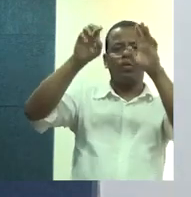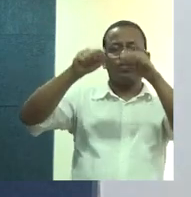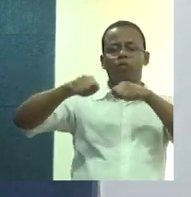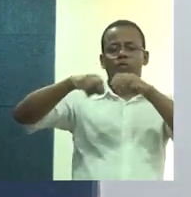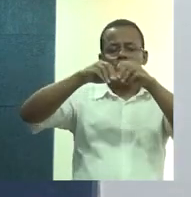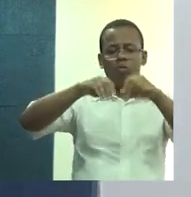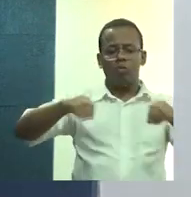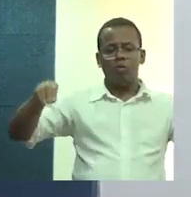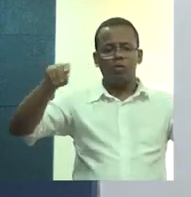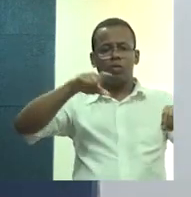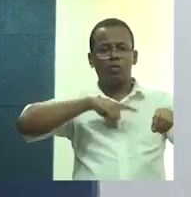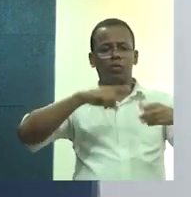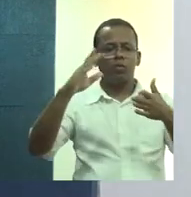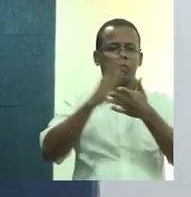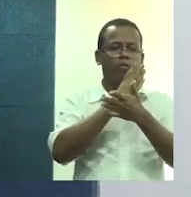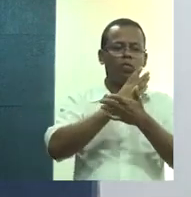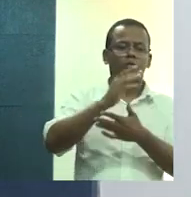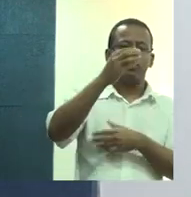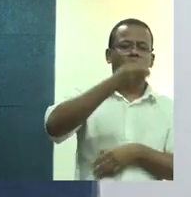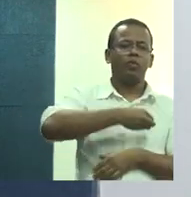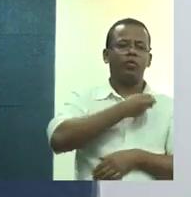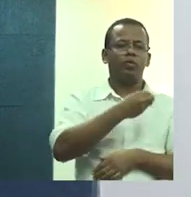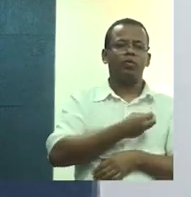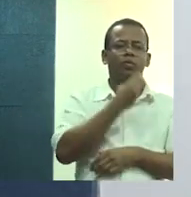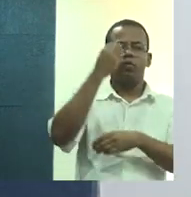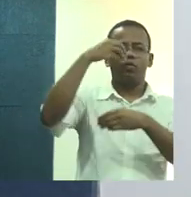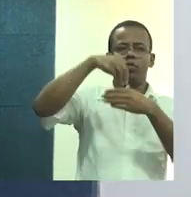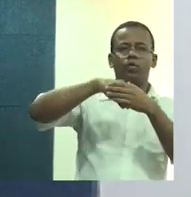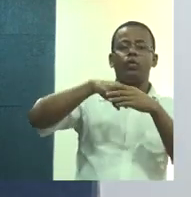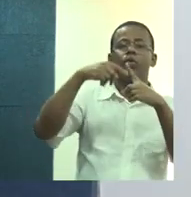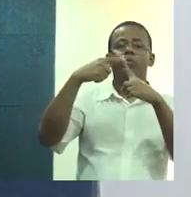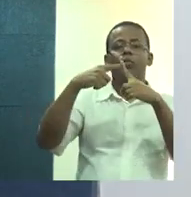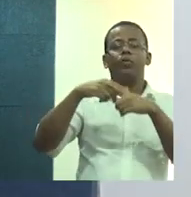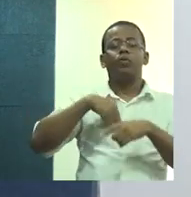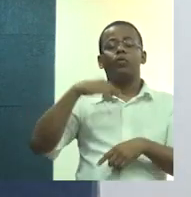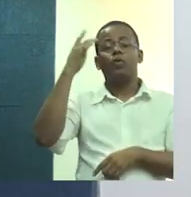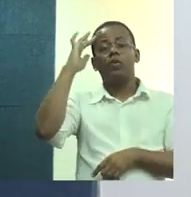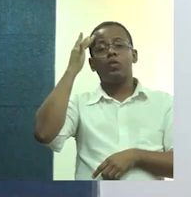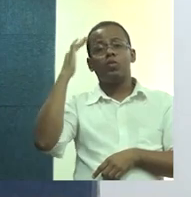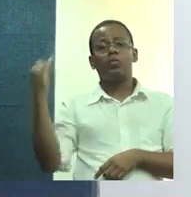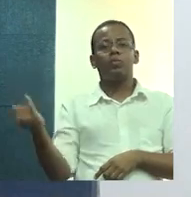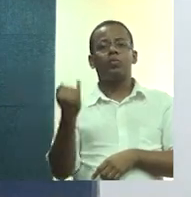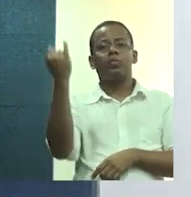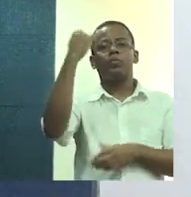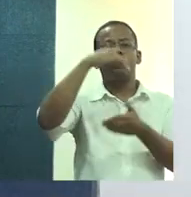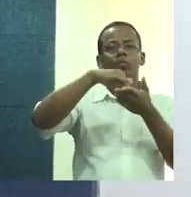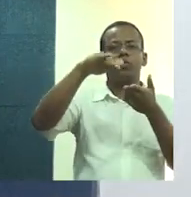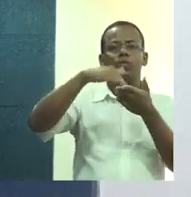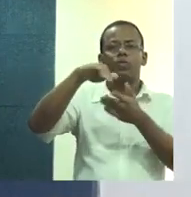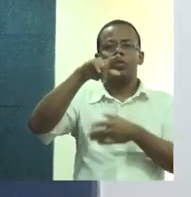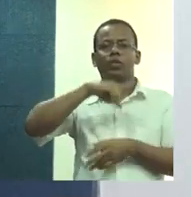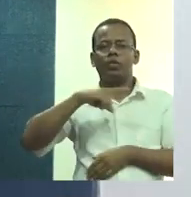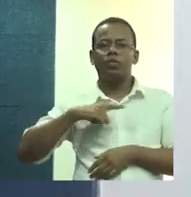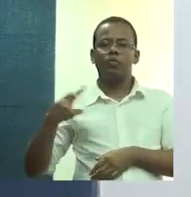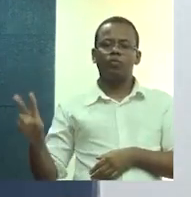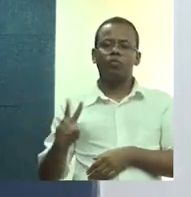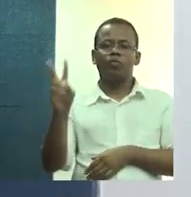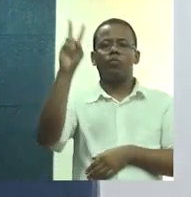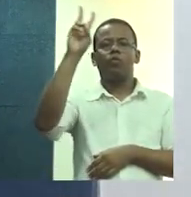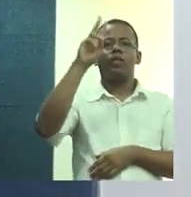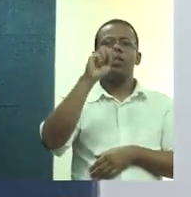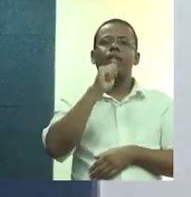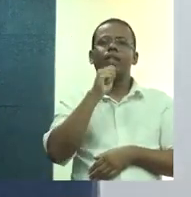e outras dimensões da vida urbana que eu acho que isso é muito muito importante é uma questão que a secretaria tem trazido com muito valor